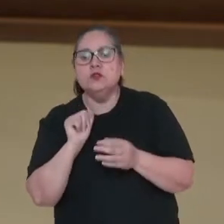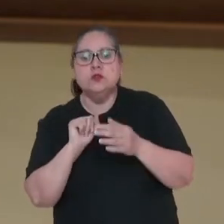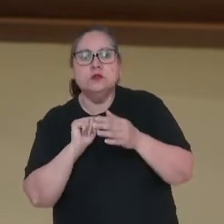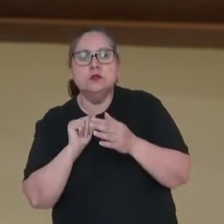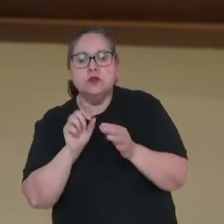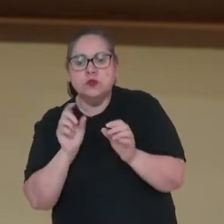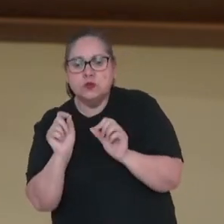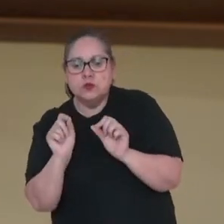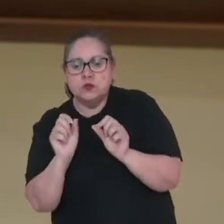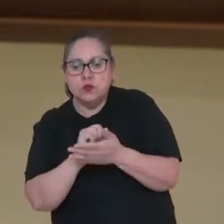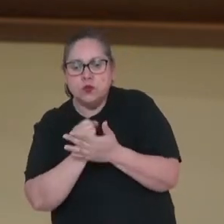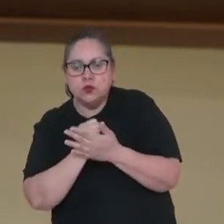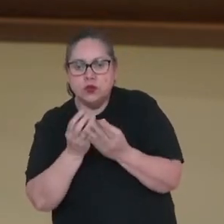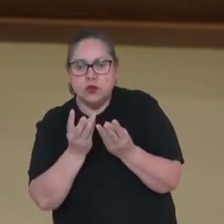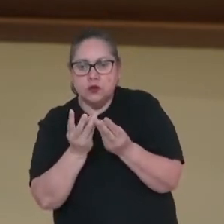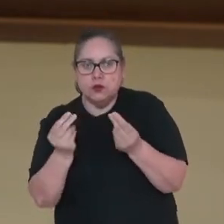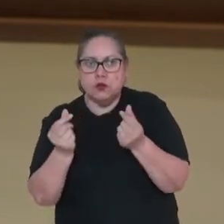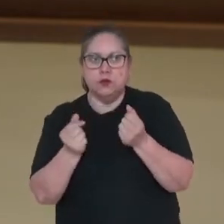é o controle de qualidade.